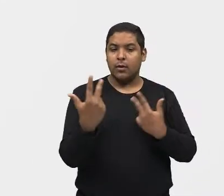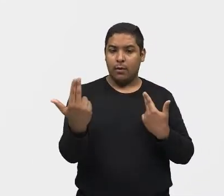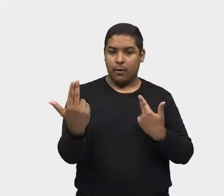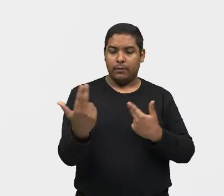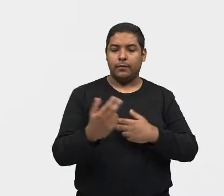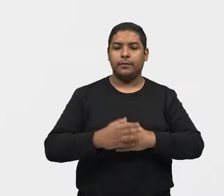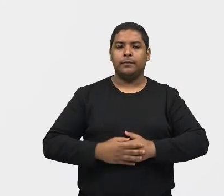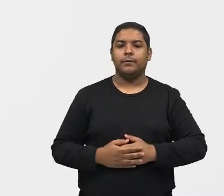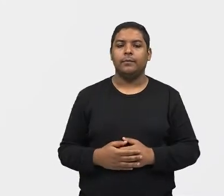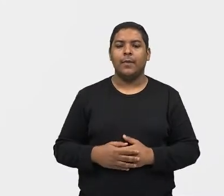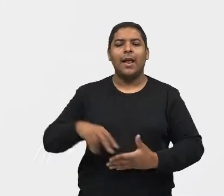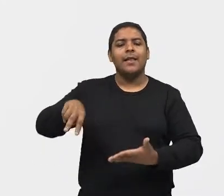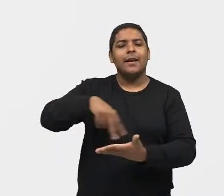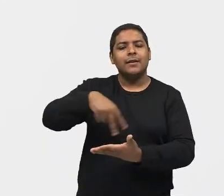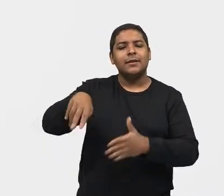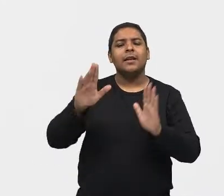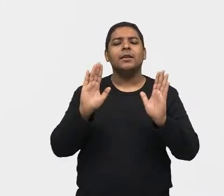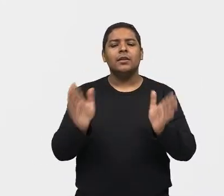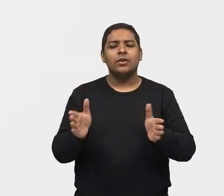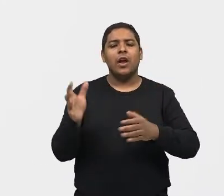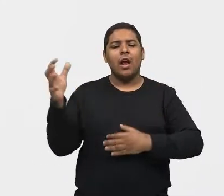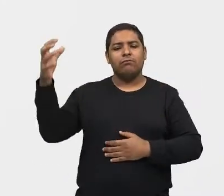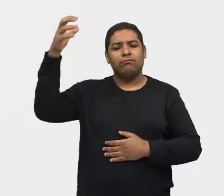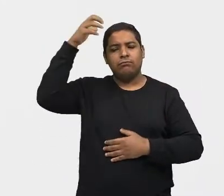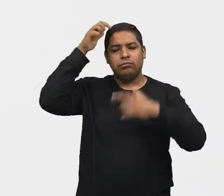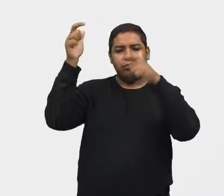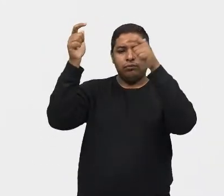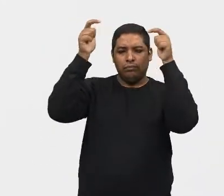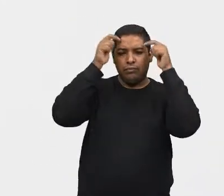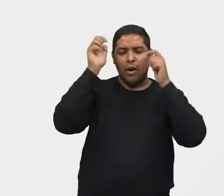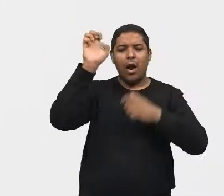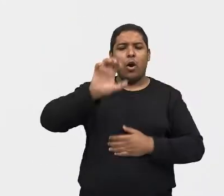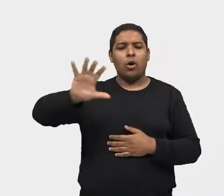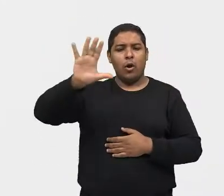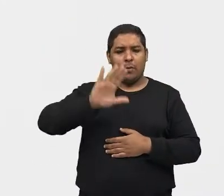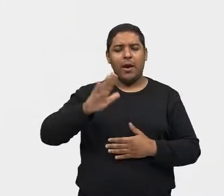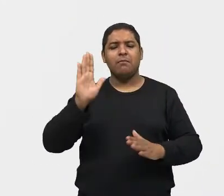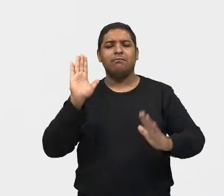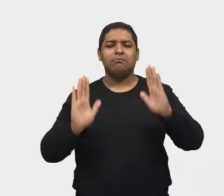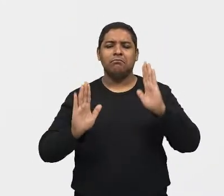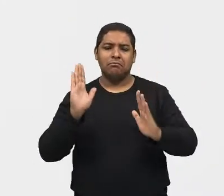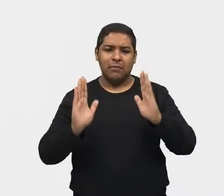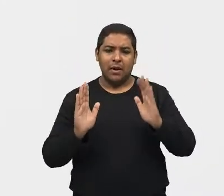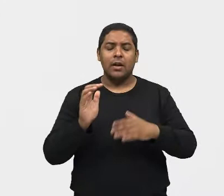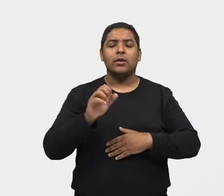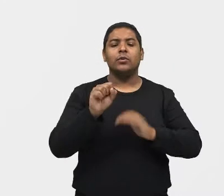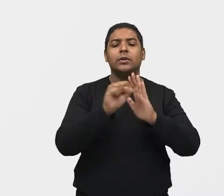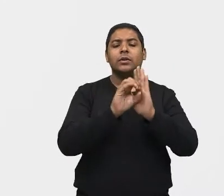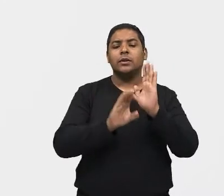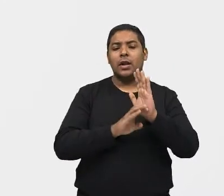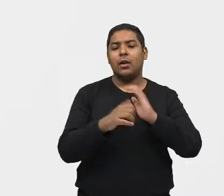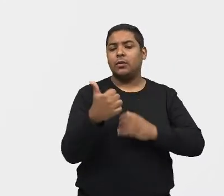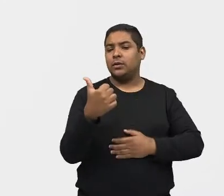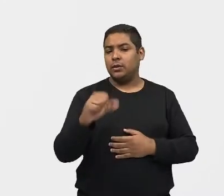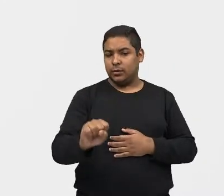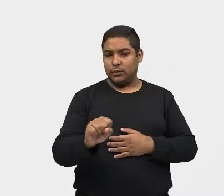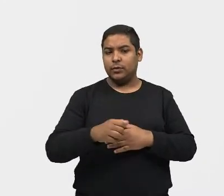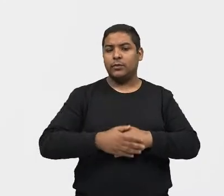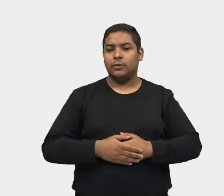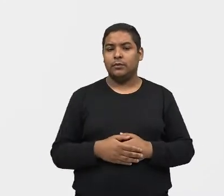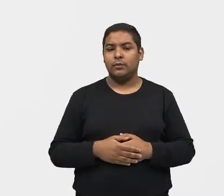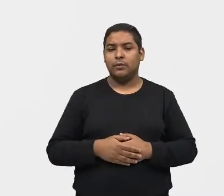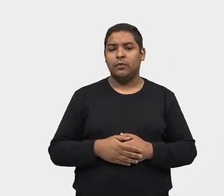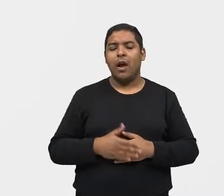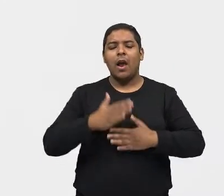E já era dançada nas cortes europeias em meados do século XVIII. constitui uma variação mais lenta